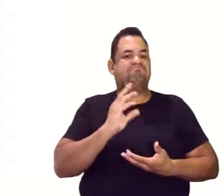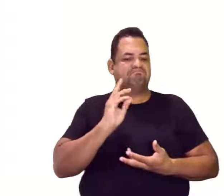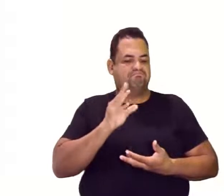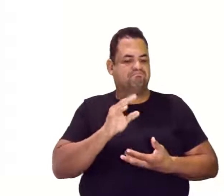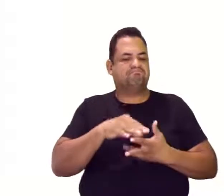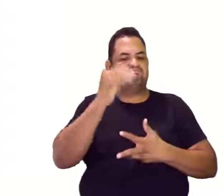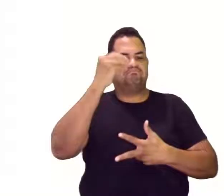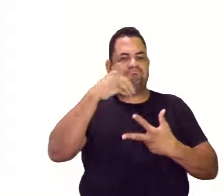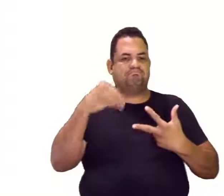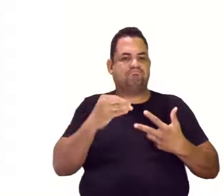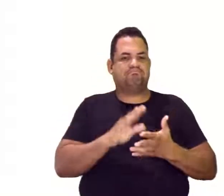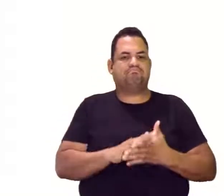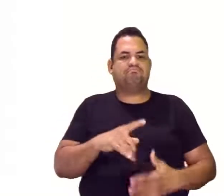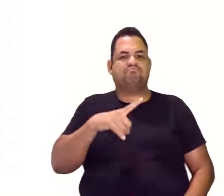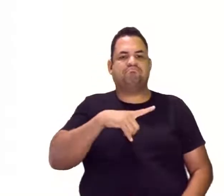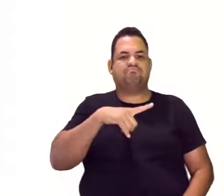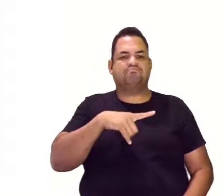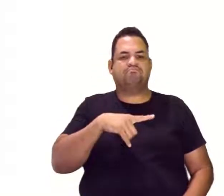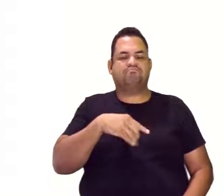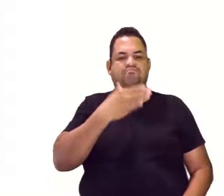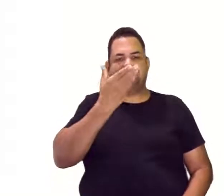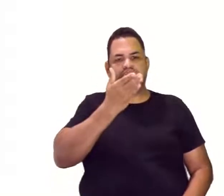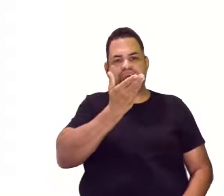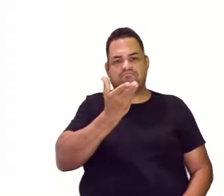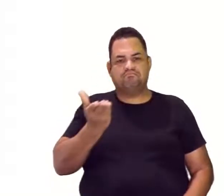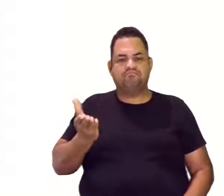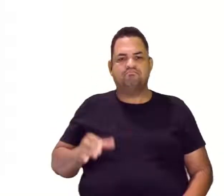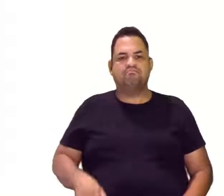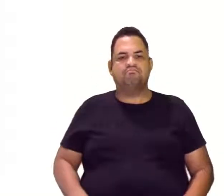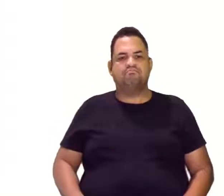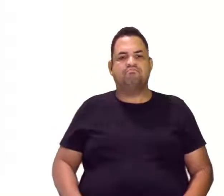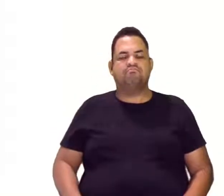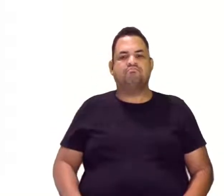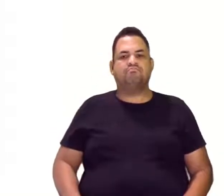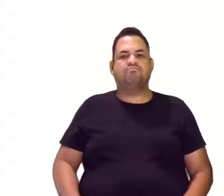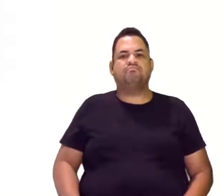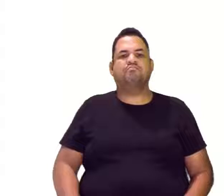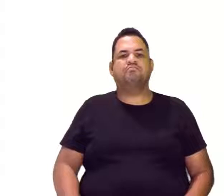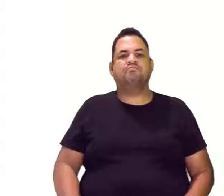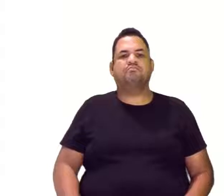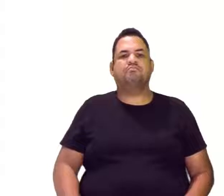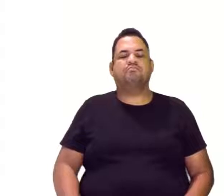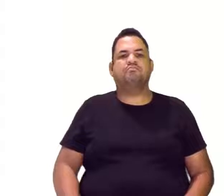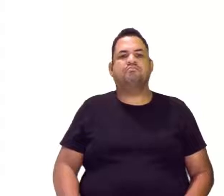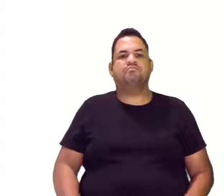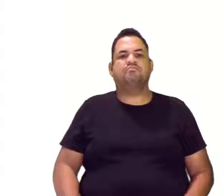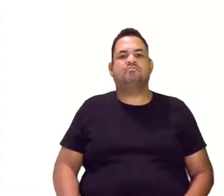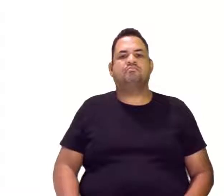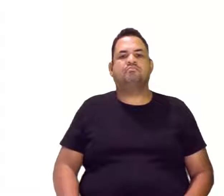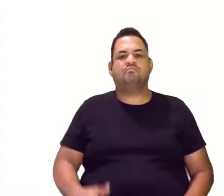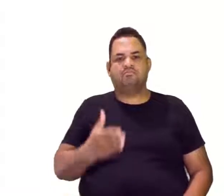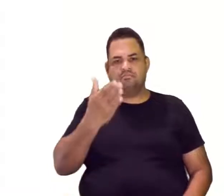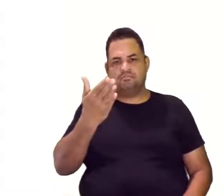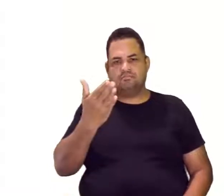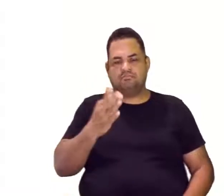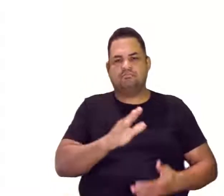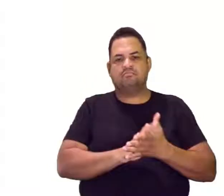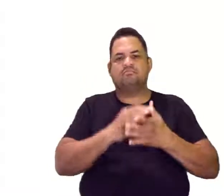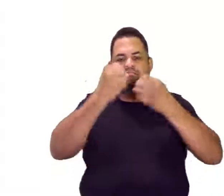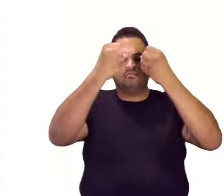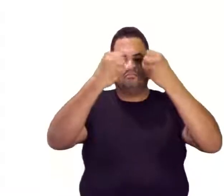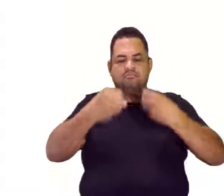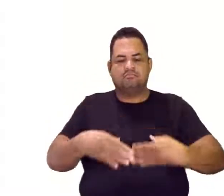ter certeza que cai muita a parte aí gráfica no Enem, tá? E para ficar firme isso que ela falou